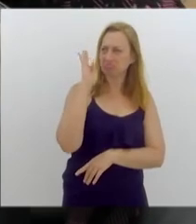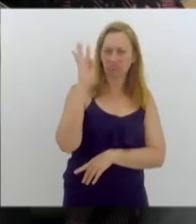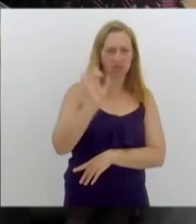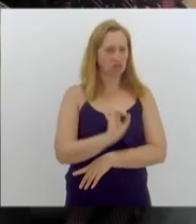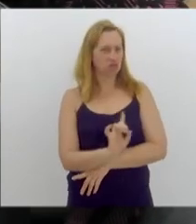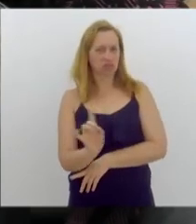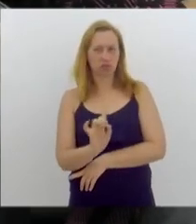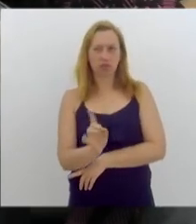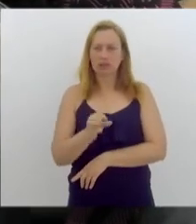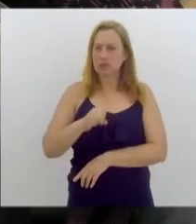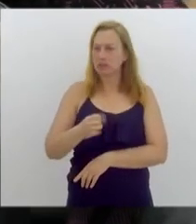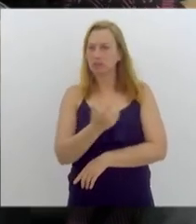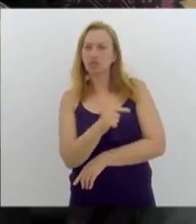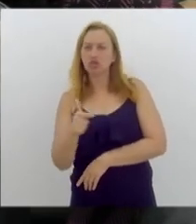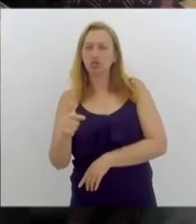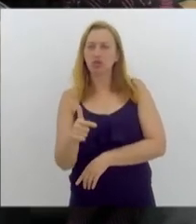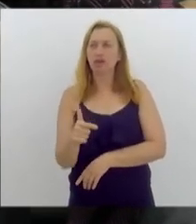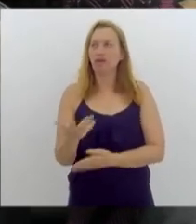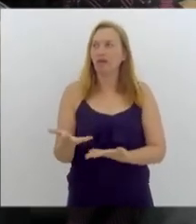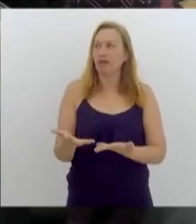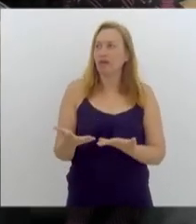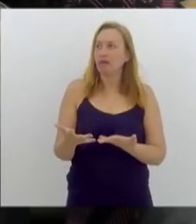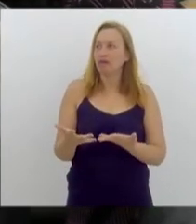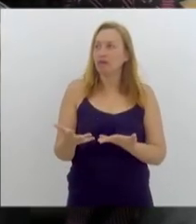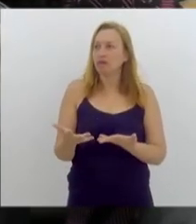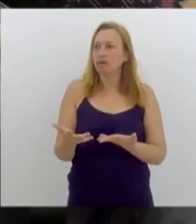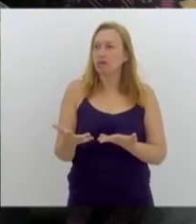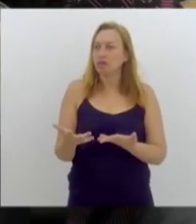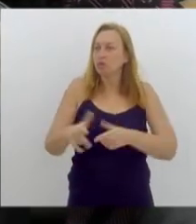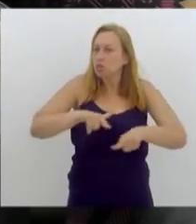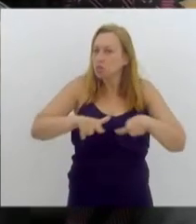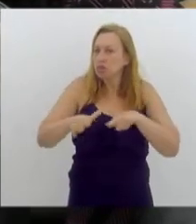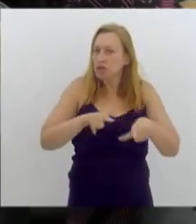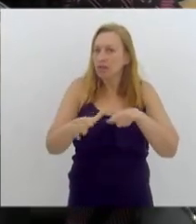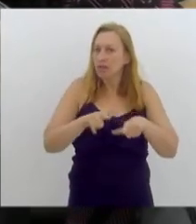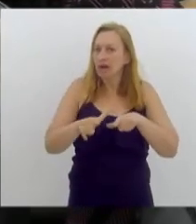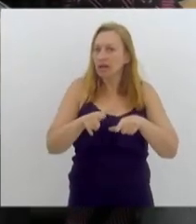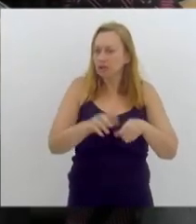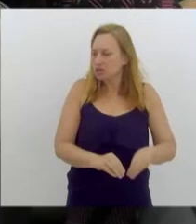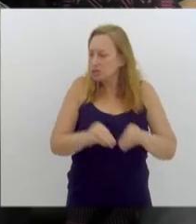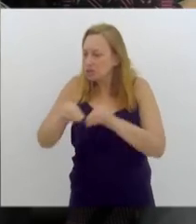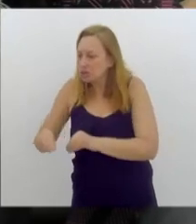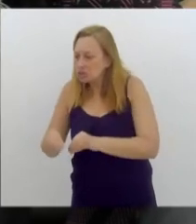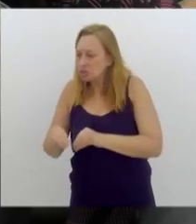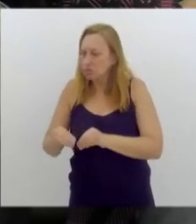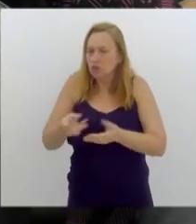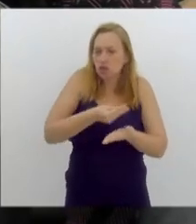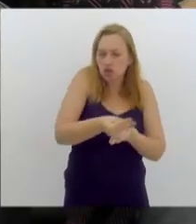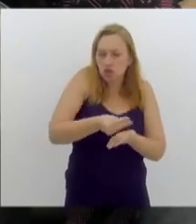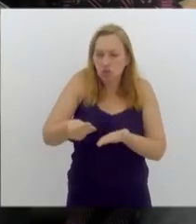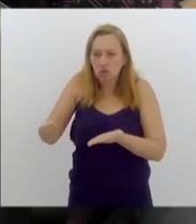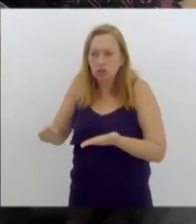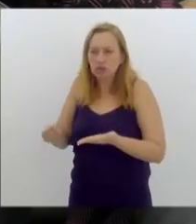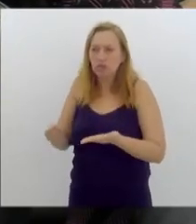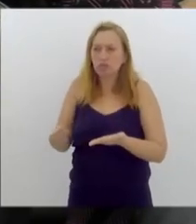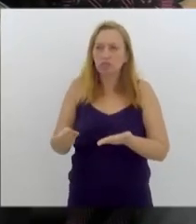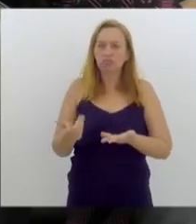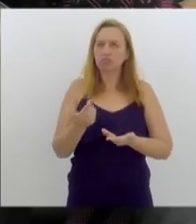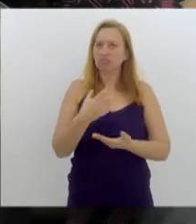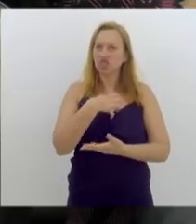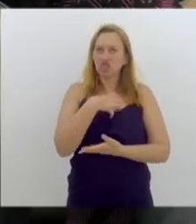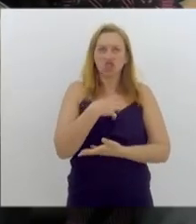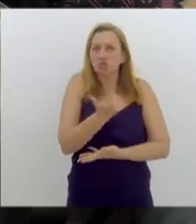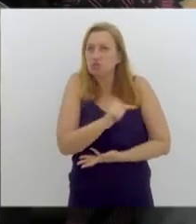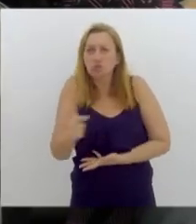que você se você não tiver o serviço de transmissão e o serviço de distribuição não faz